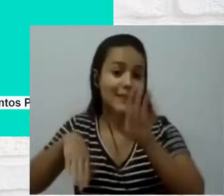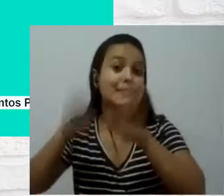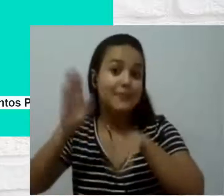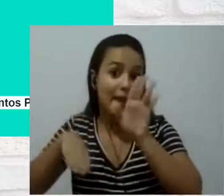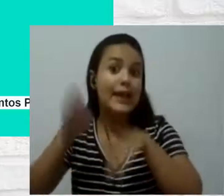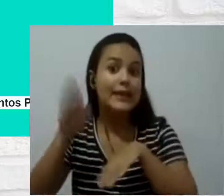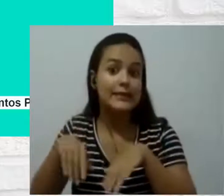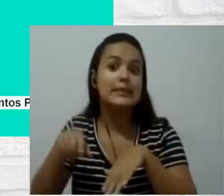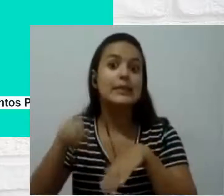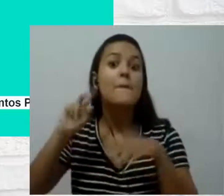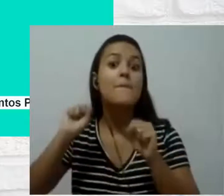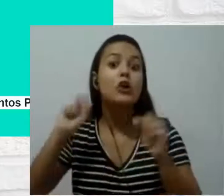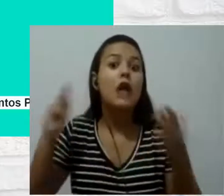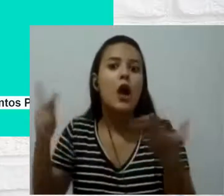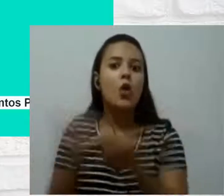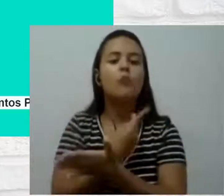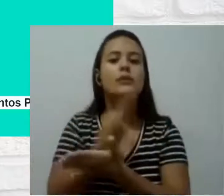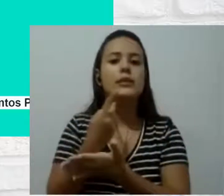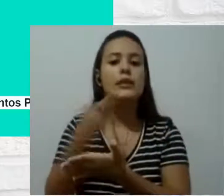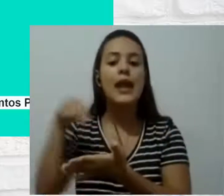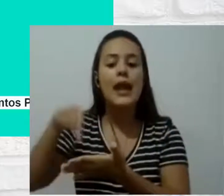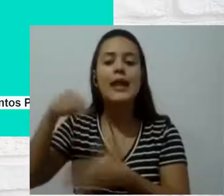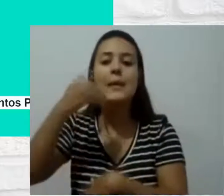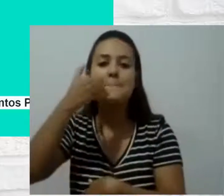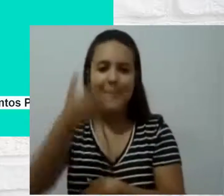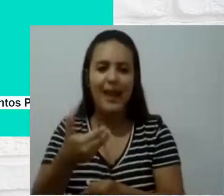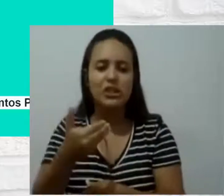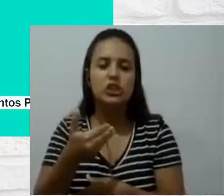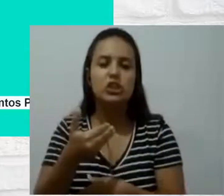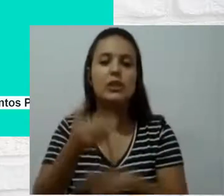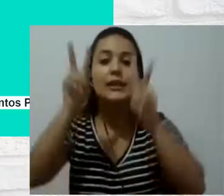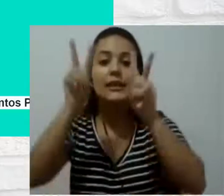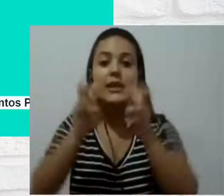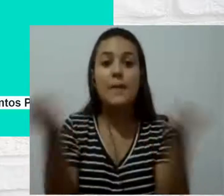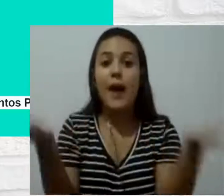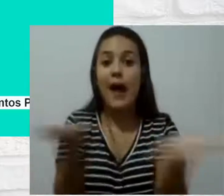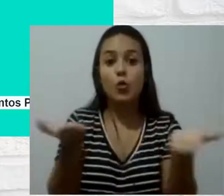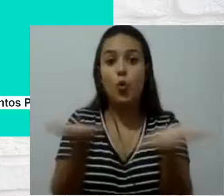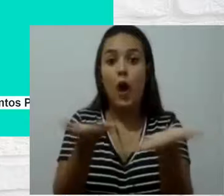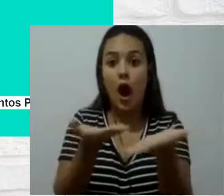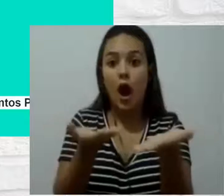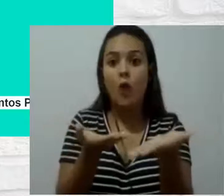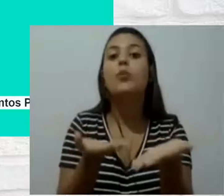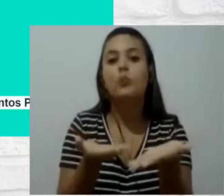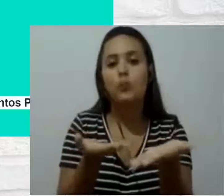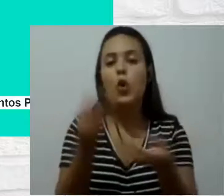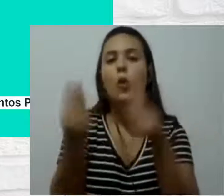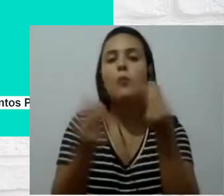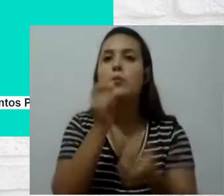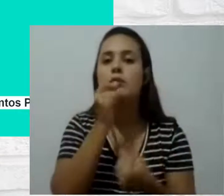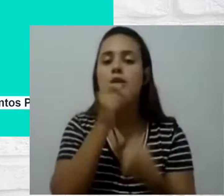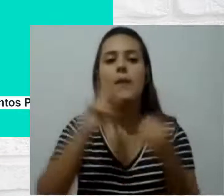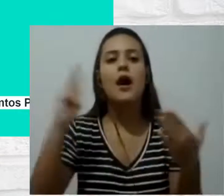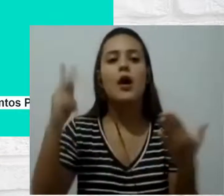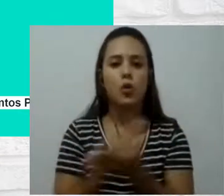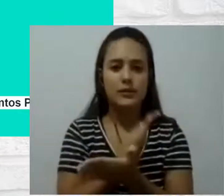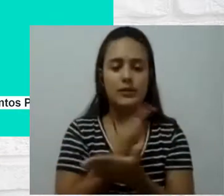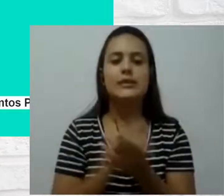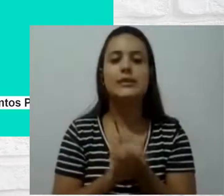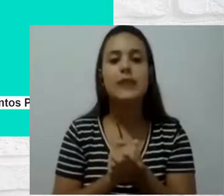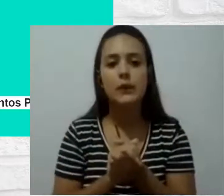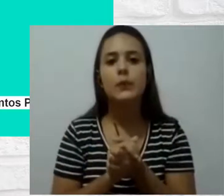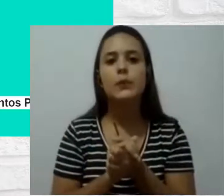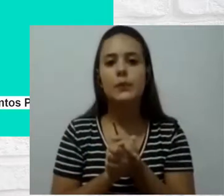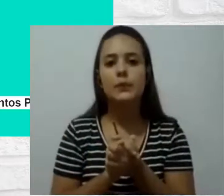Porque geralmente o Enem, ele nem sempre, mas ele pode acontecer dele cobrar